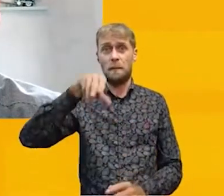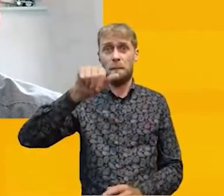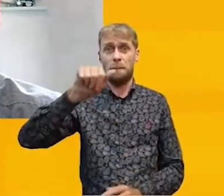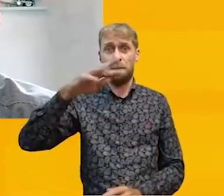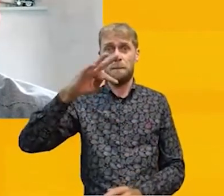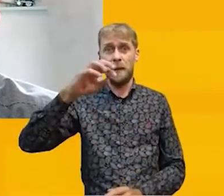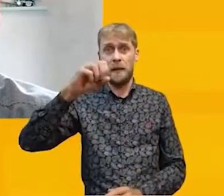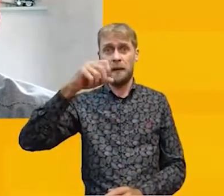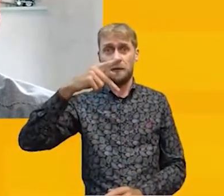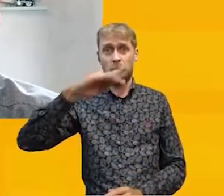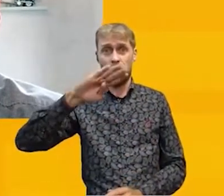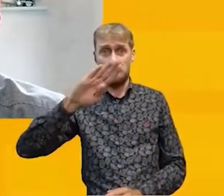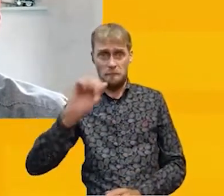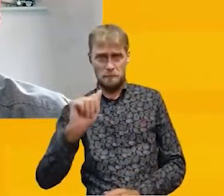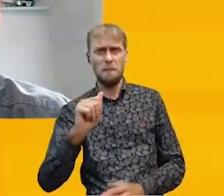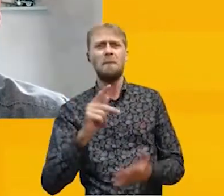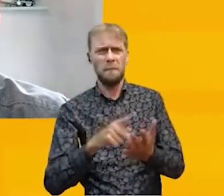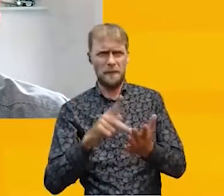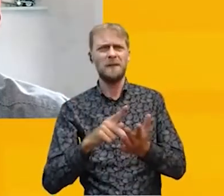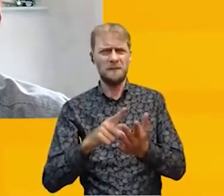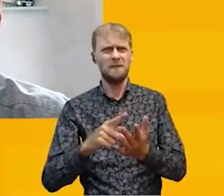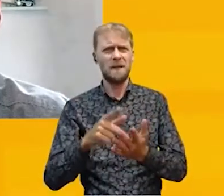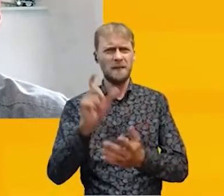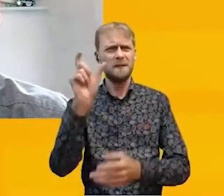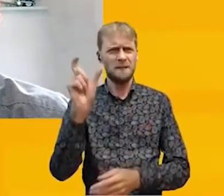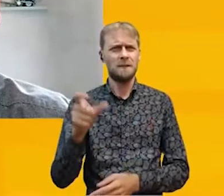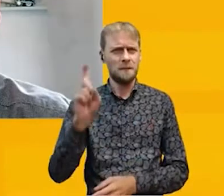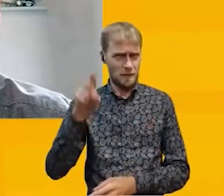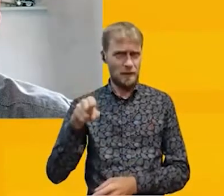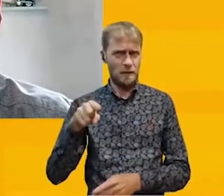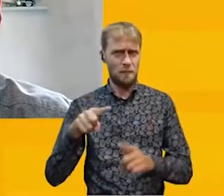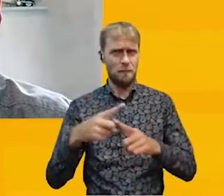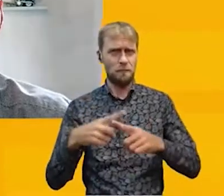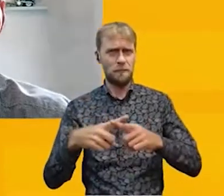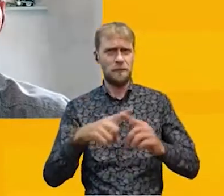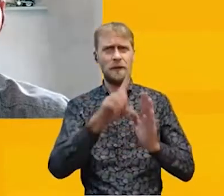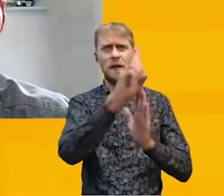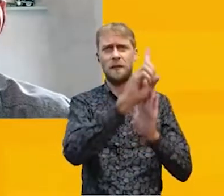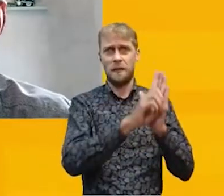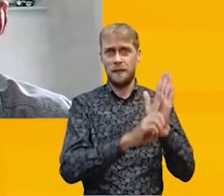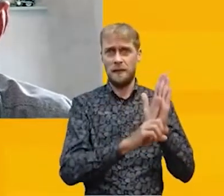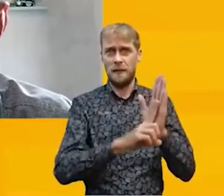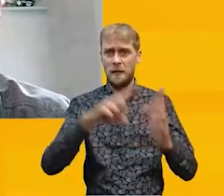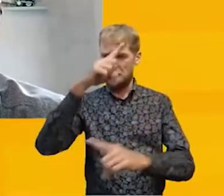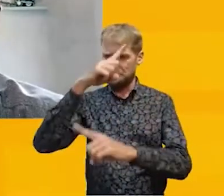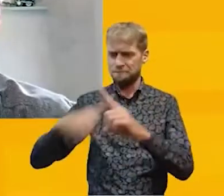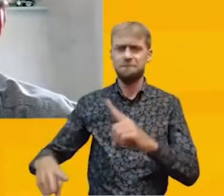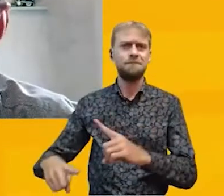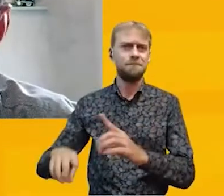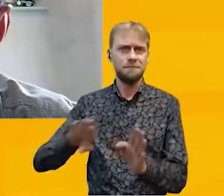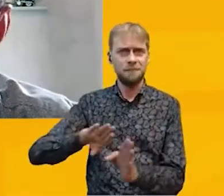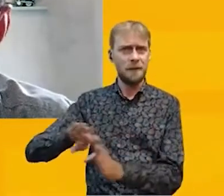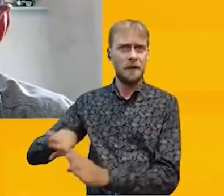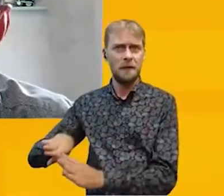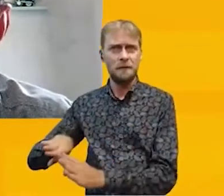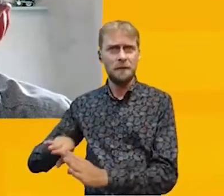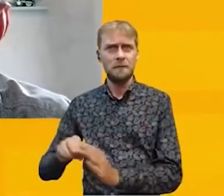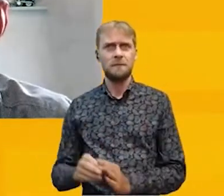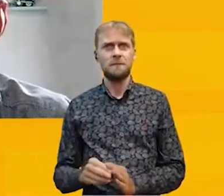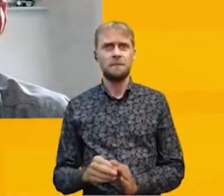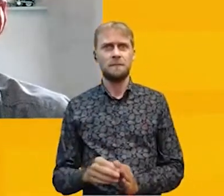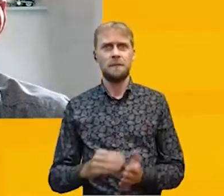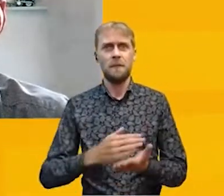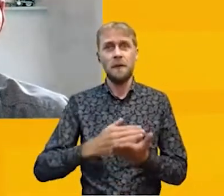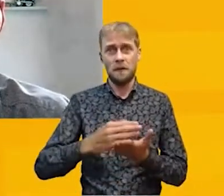criação foi revogado. Secretário César, o senhor gostaria de começar respondendo e depois passar para algum secretário? Sim,